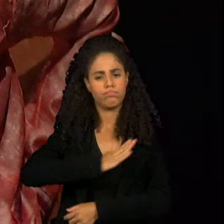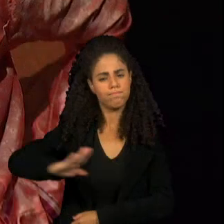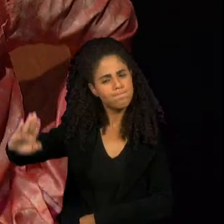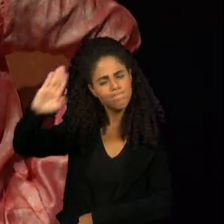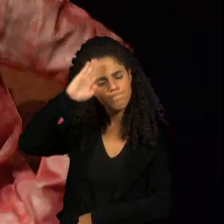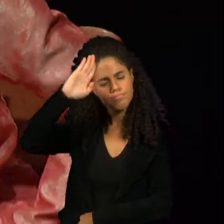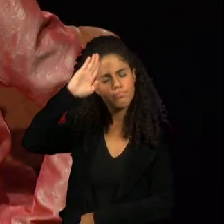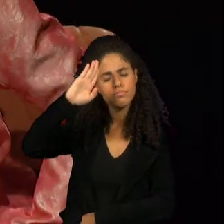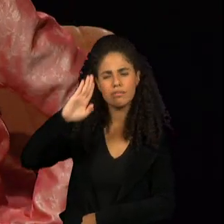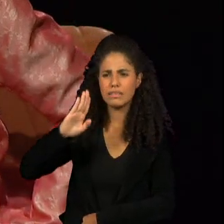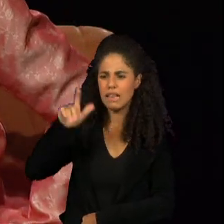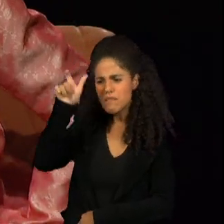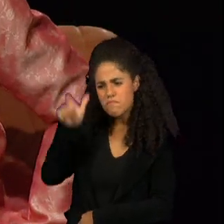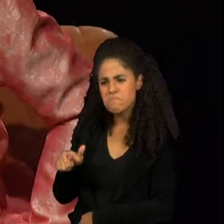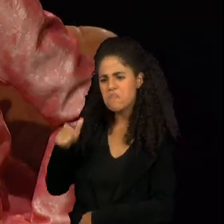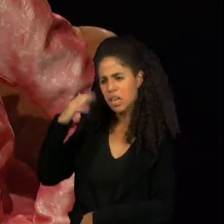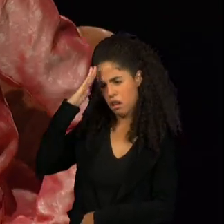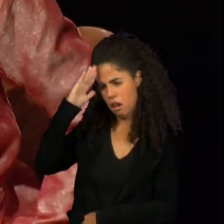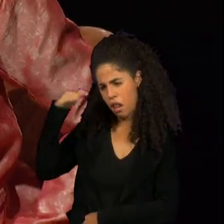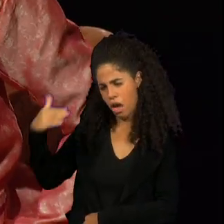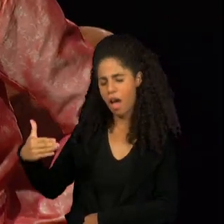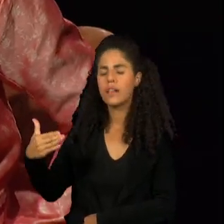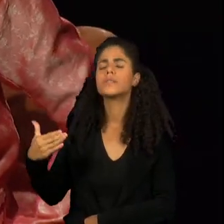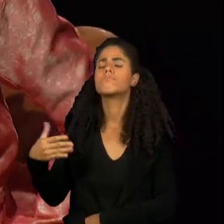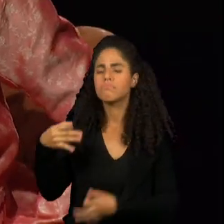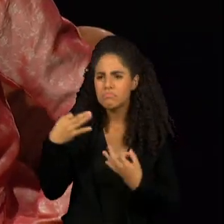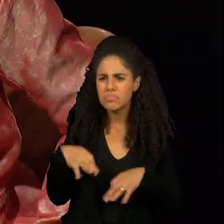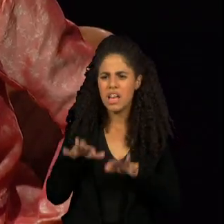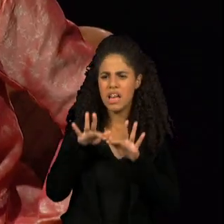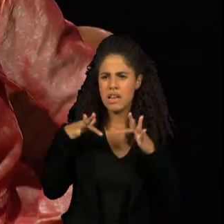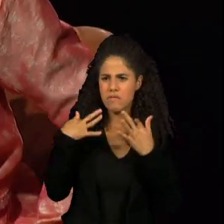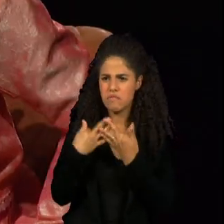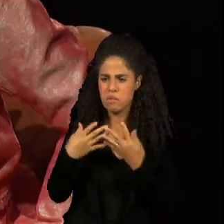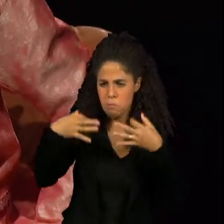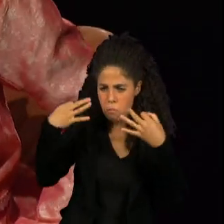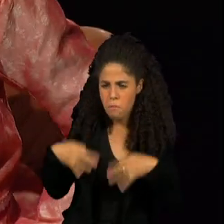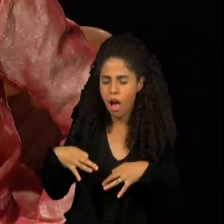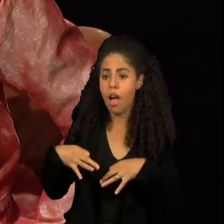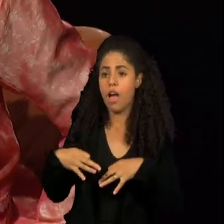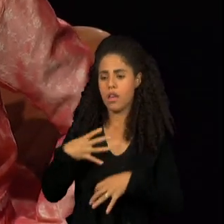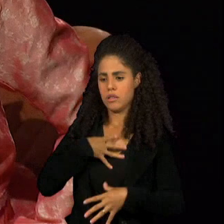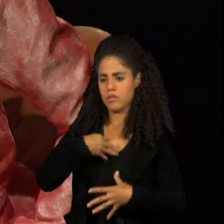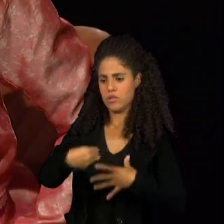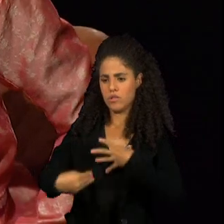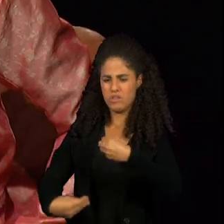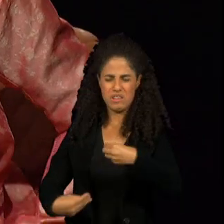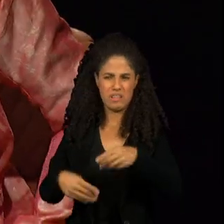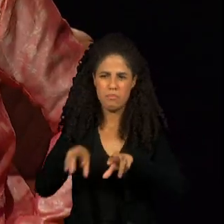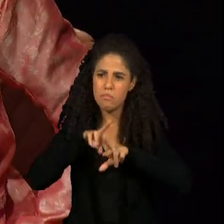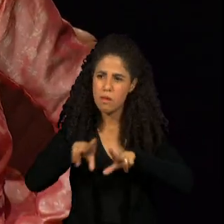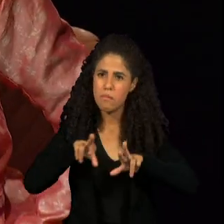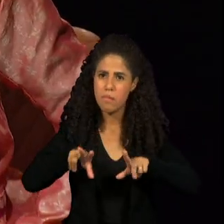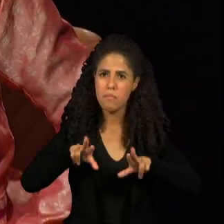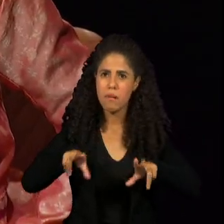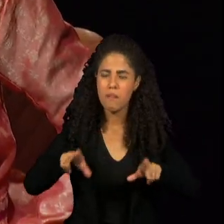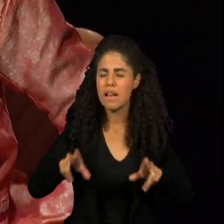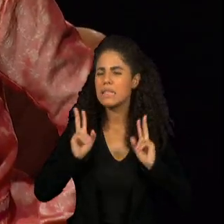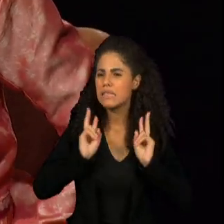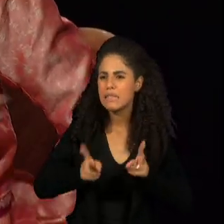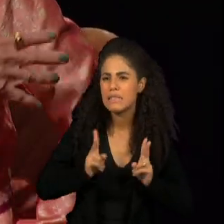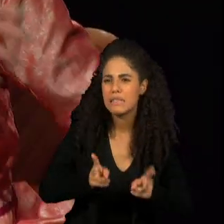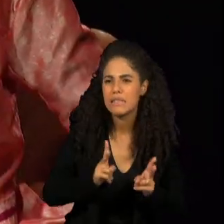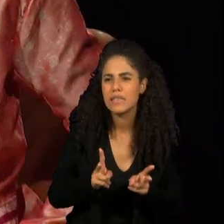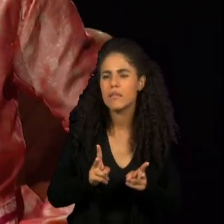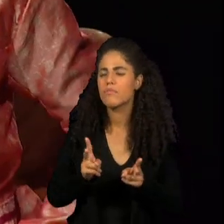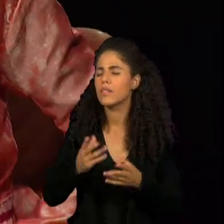grande beleza e dignidade. E a família dele toda, e as filhas. Então, ter Júlio aqui ouvindo ele foi